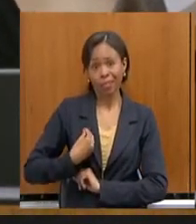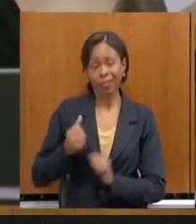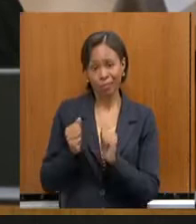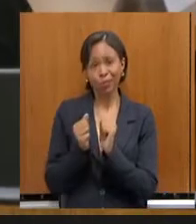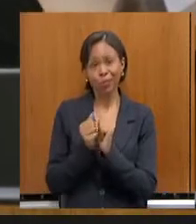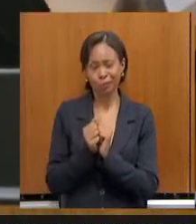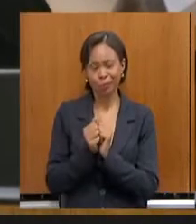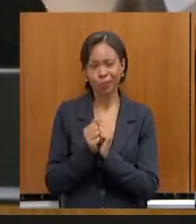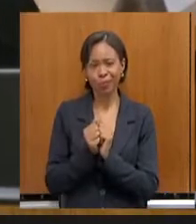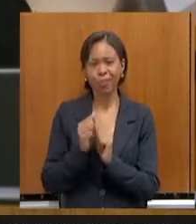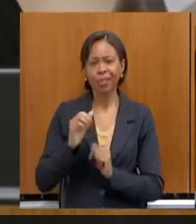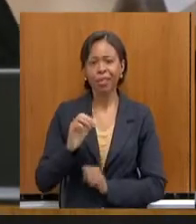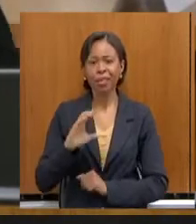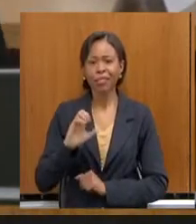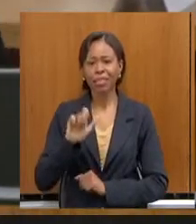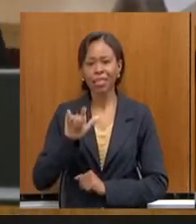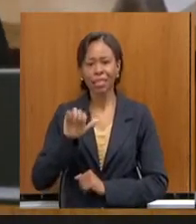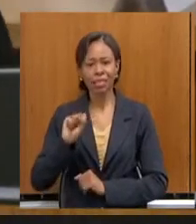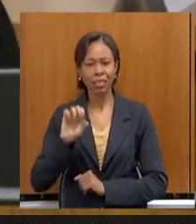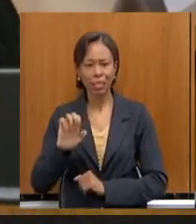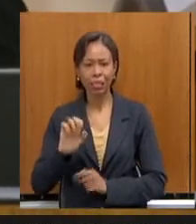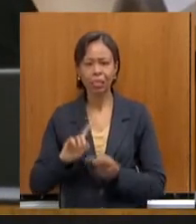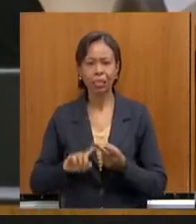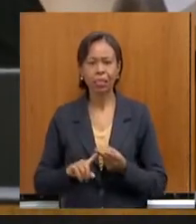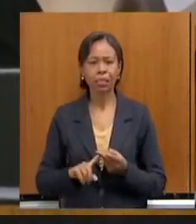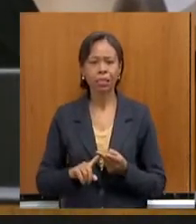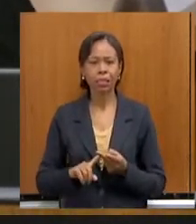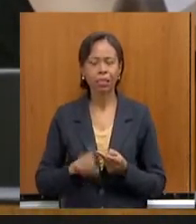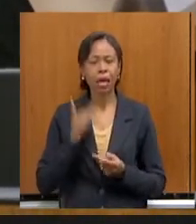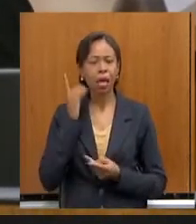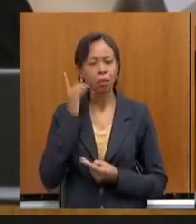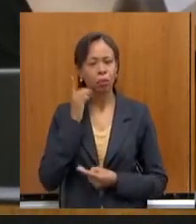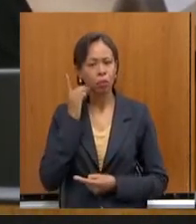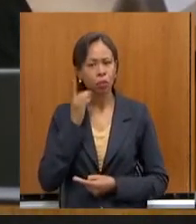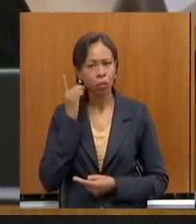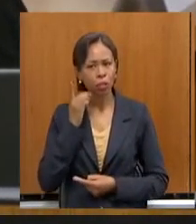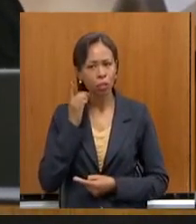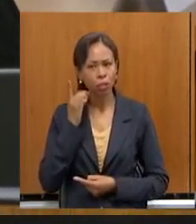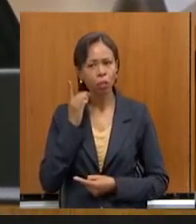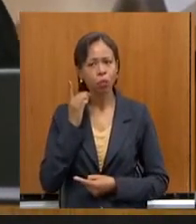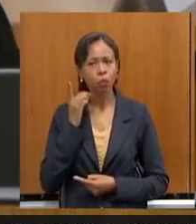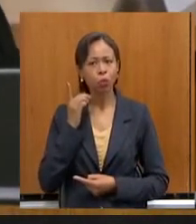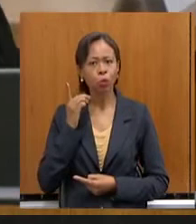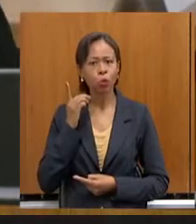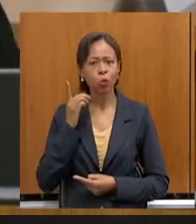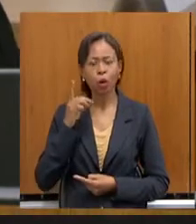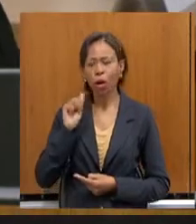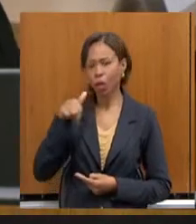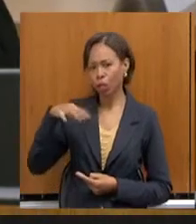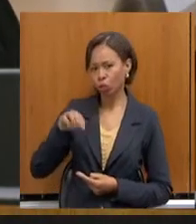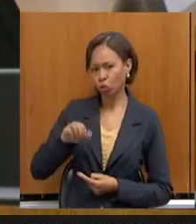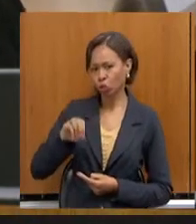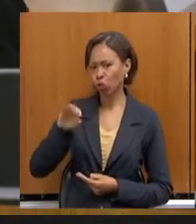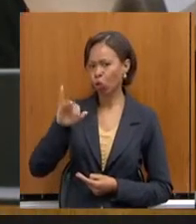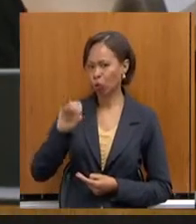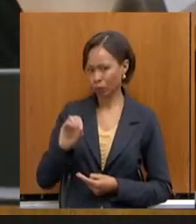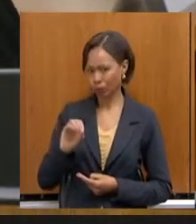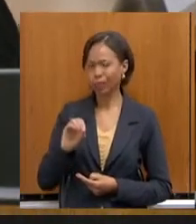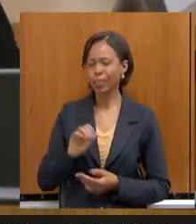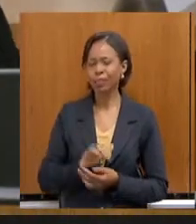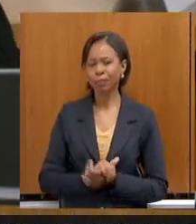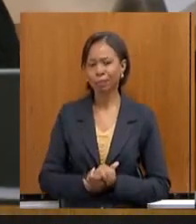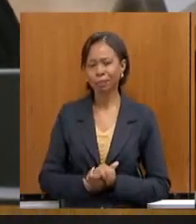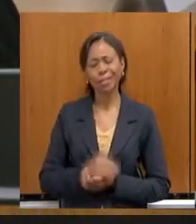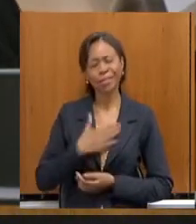deputada celise laviola Deputado Antônio Arantes e